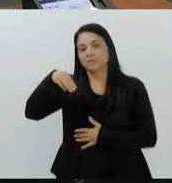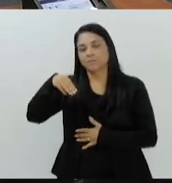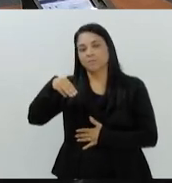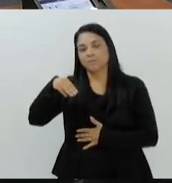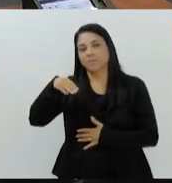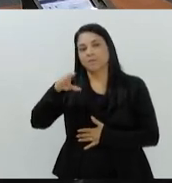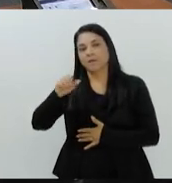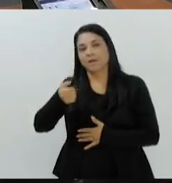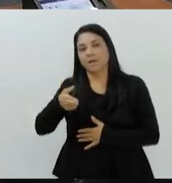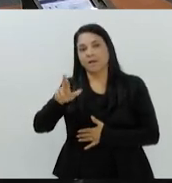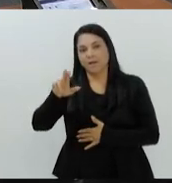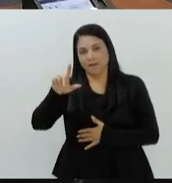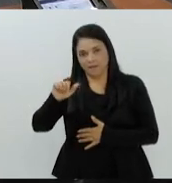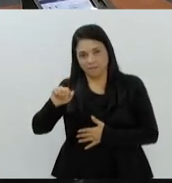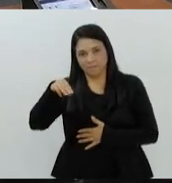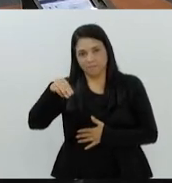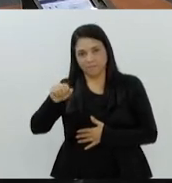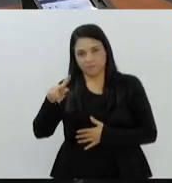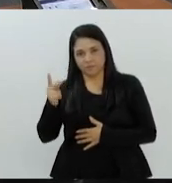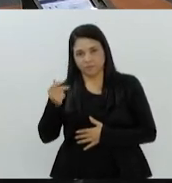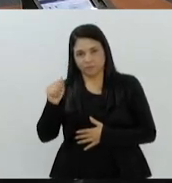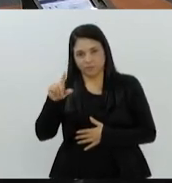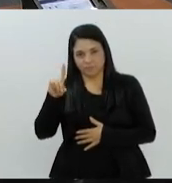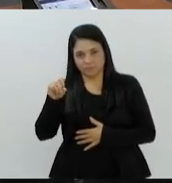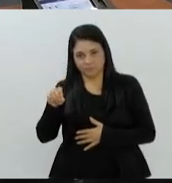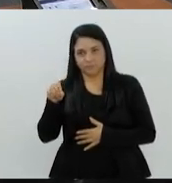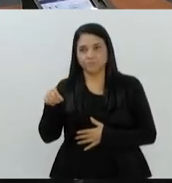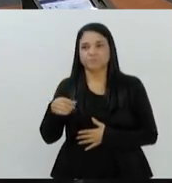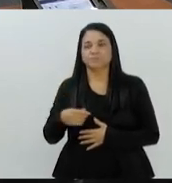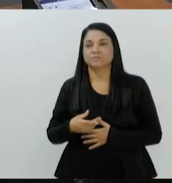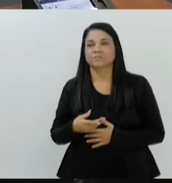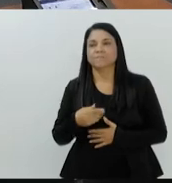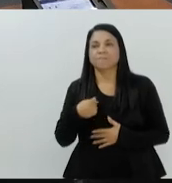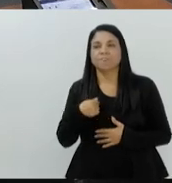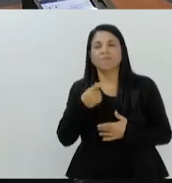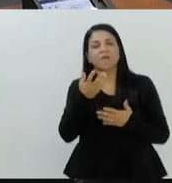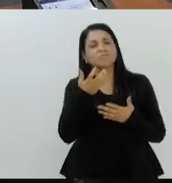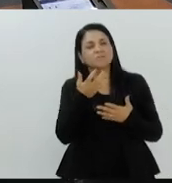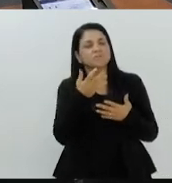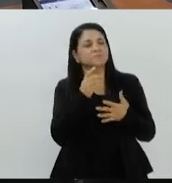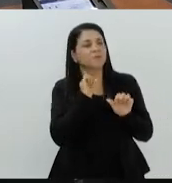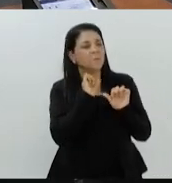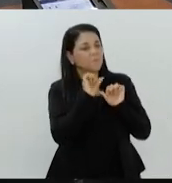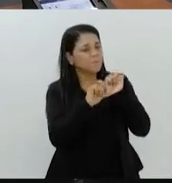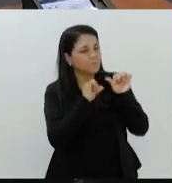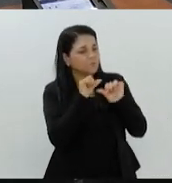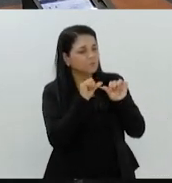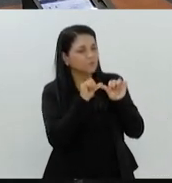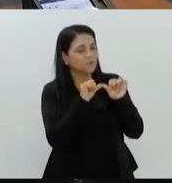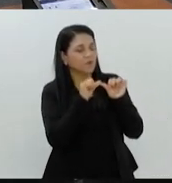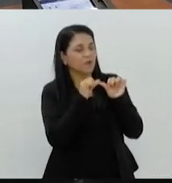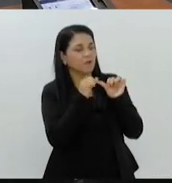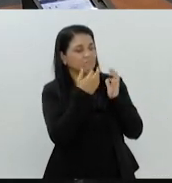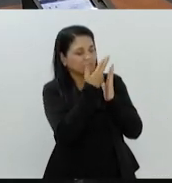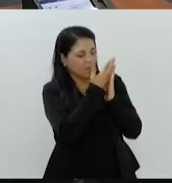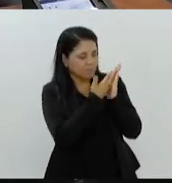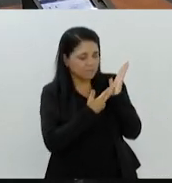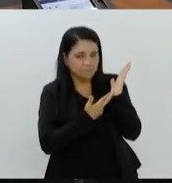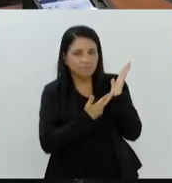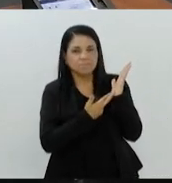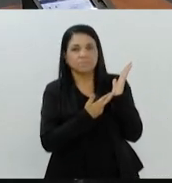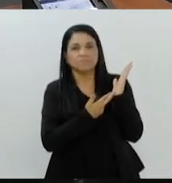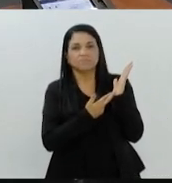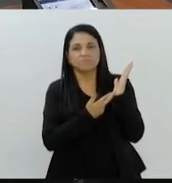Jorge, por favor, pois não. Porque era para fazer uma modificação com a comissão de redação, para não